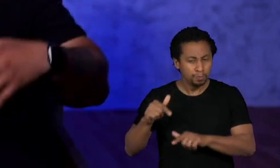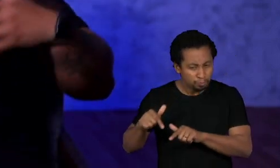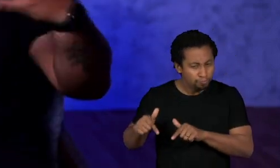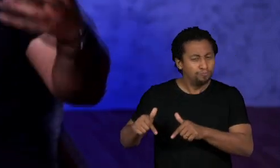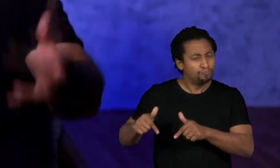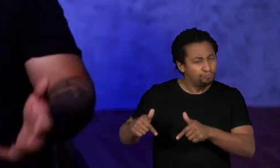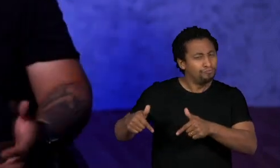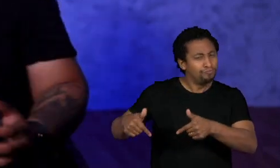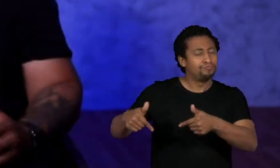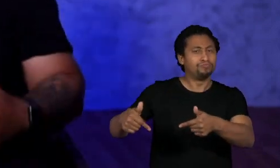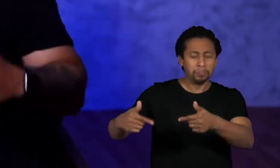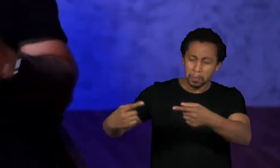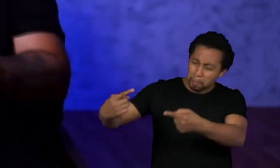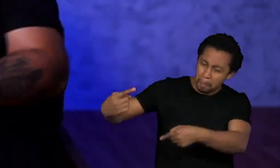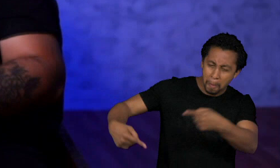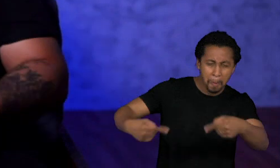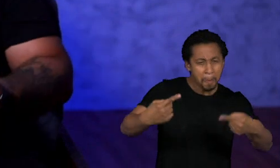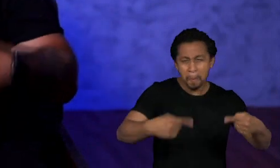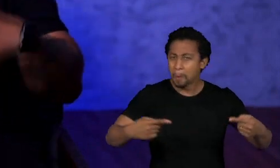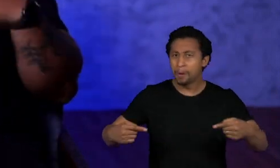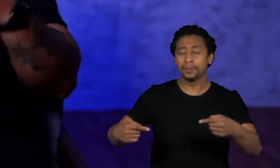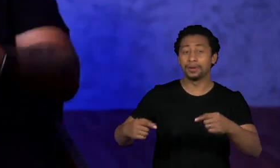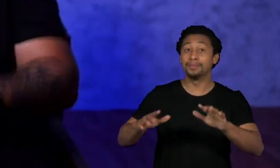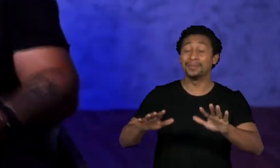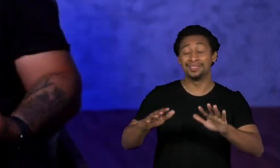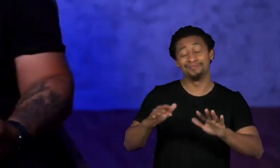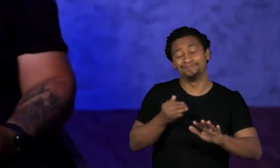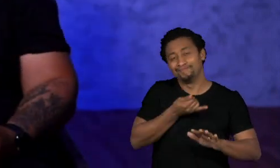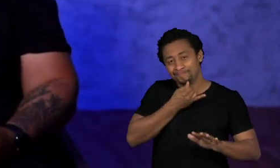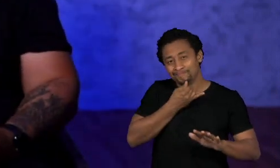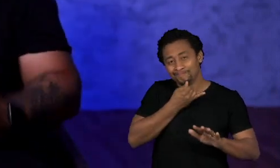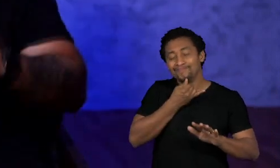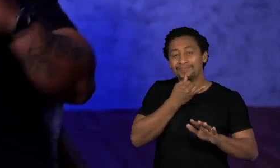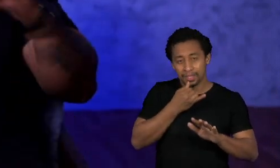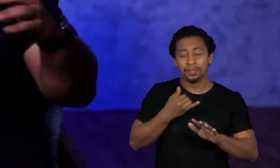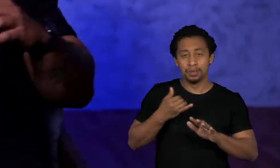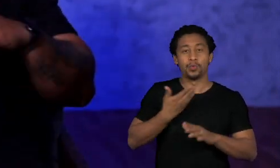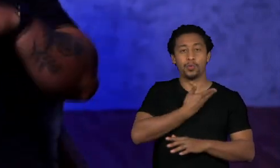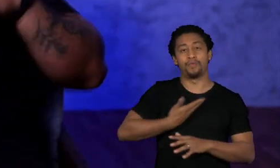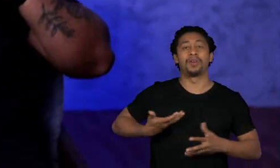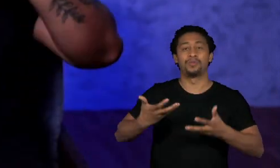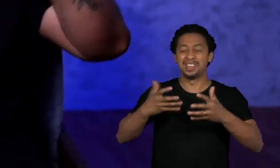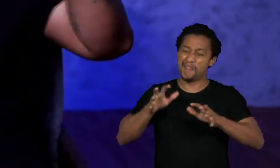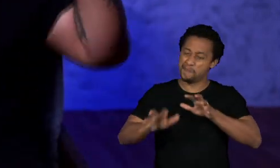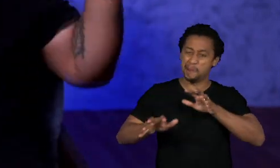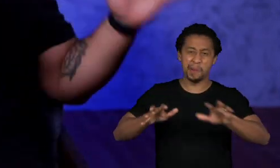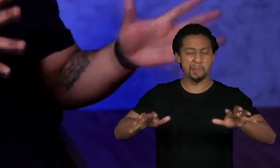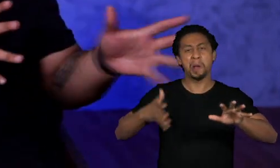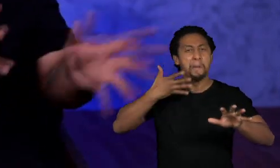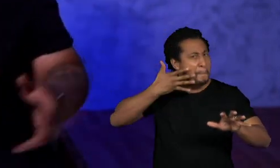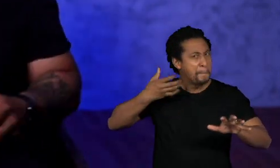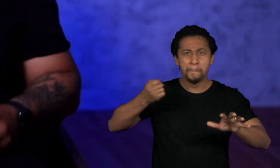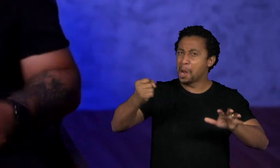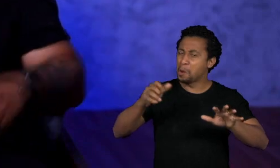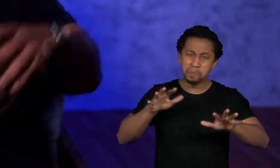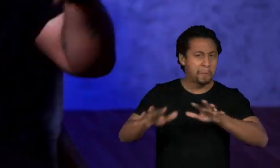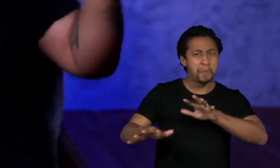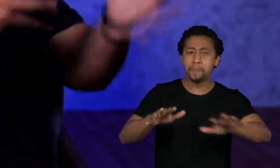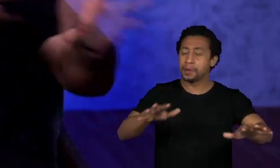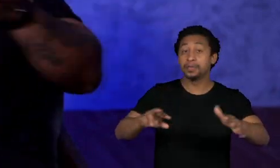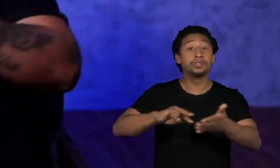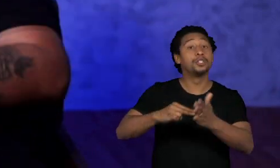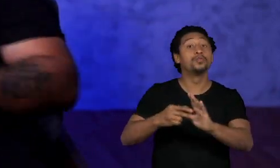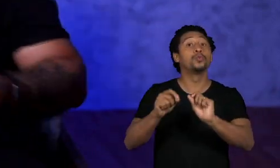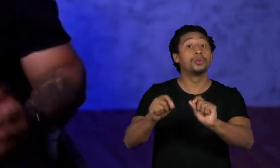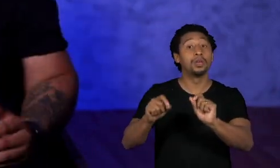buscou políticas públicas para embranquecer. O Brasil quis embranquecer e isso envolvia apagar toda a cultura, tanto